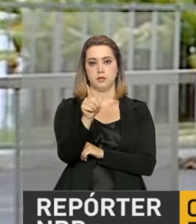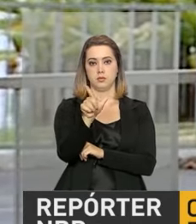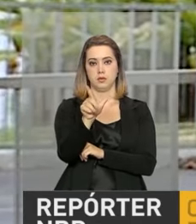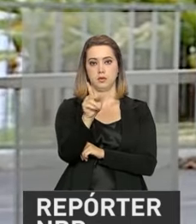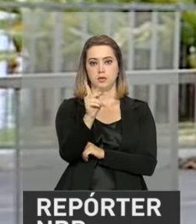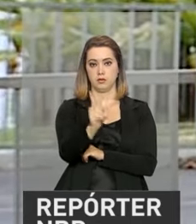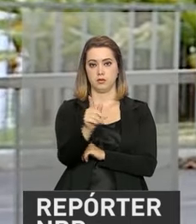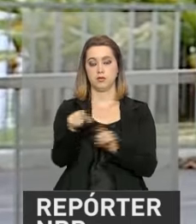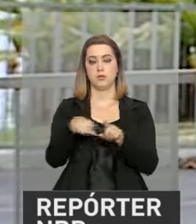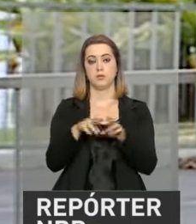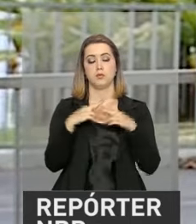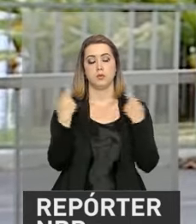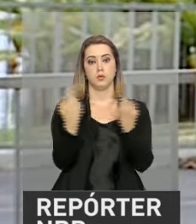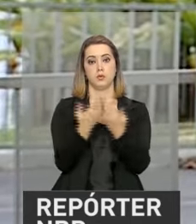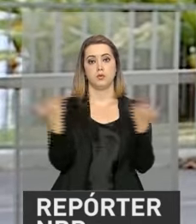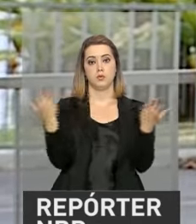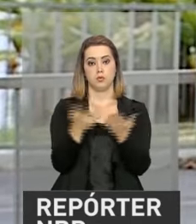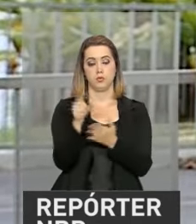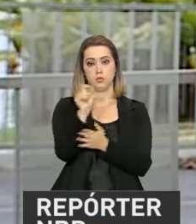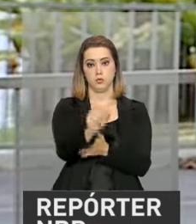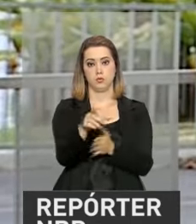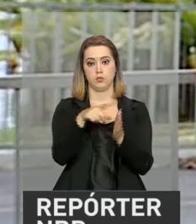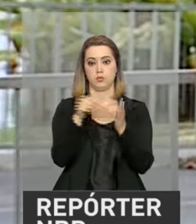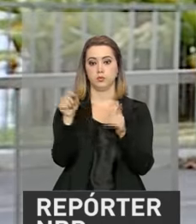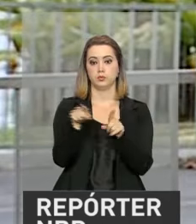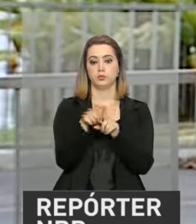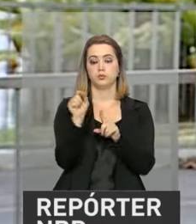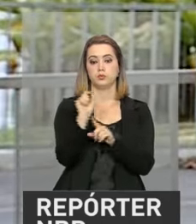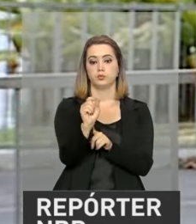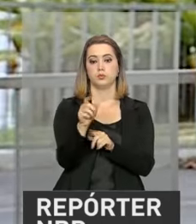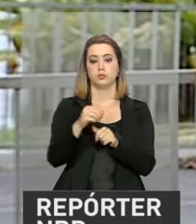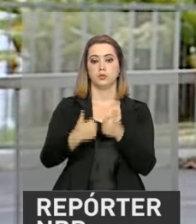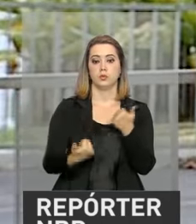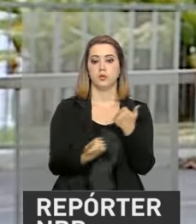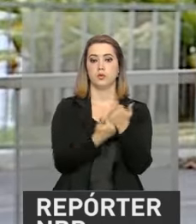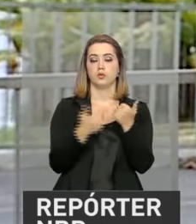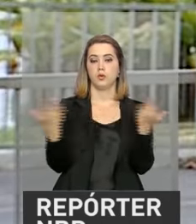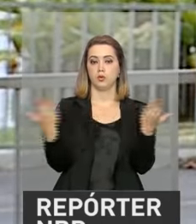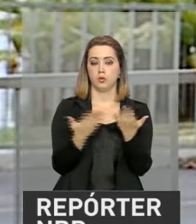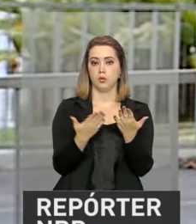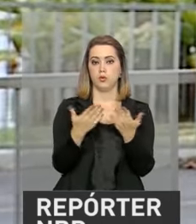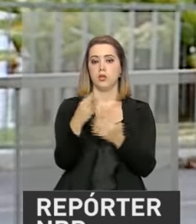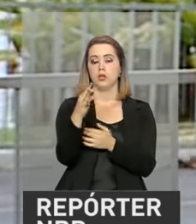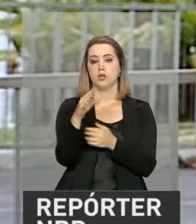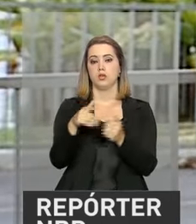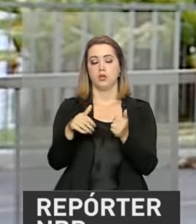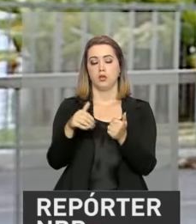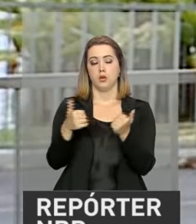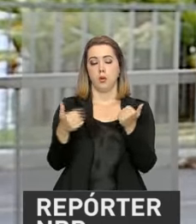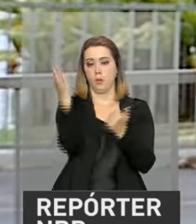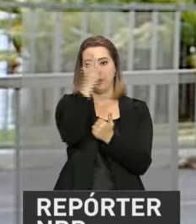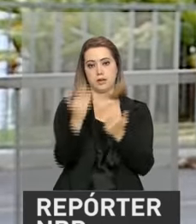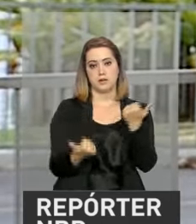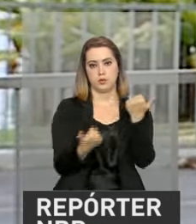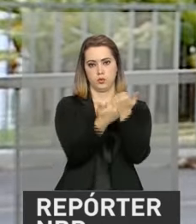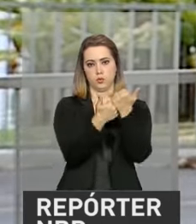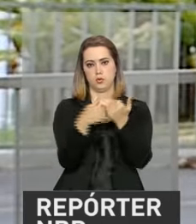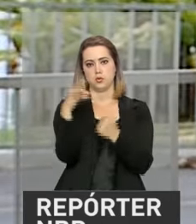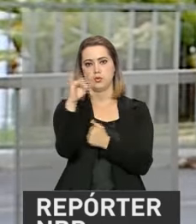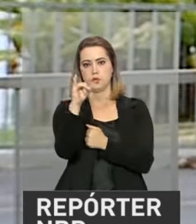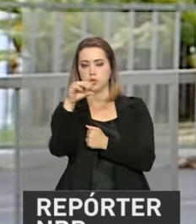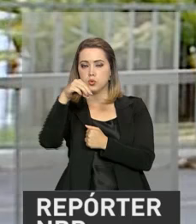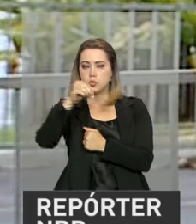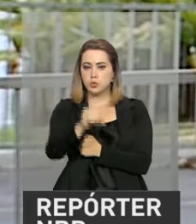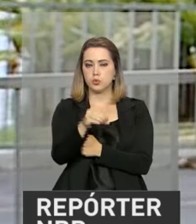aqui no Itamaraty. Nessa reunião, a presidência do grupo foi passada do Timor-Leste para o Brasil. Agora, à tarde, a partir das